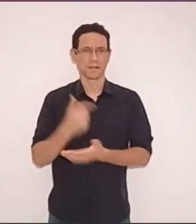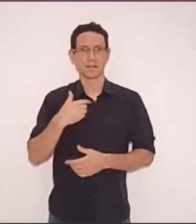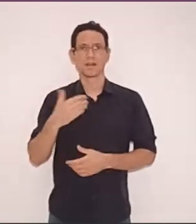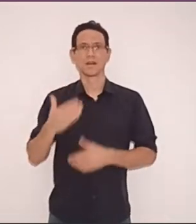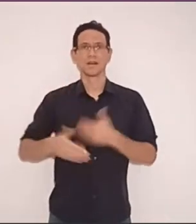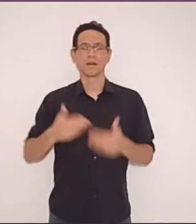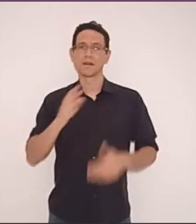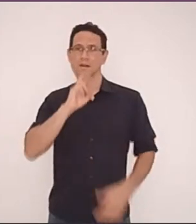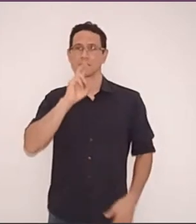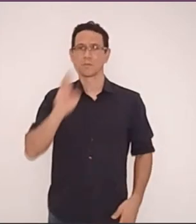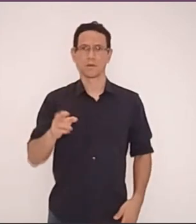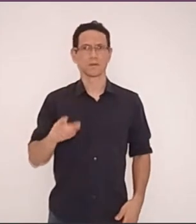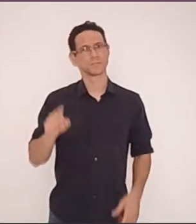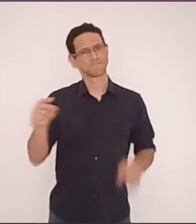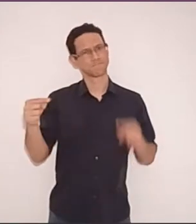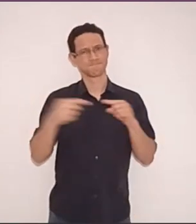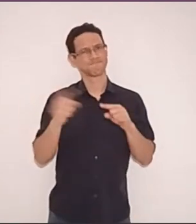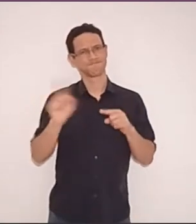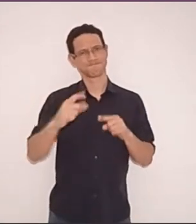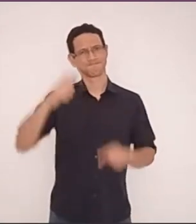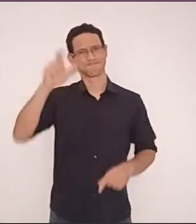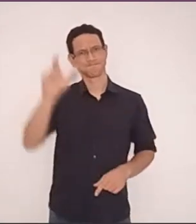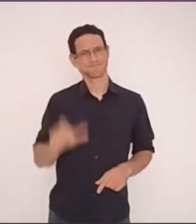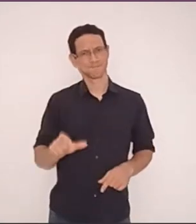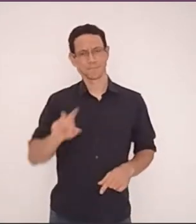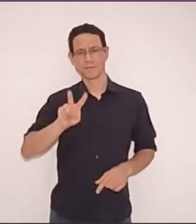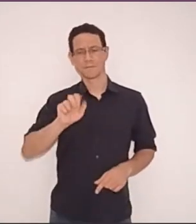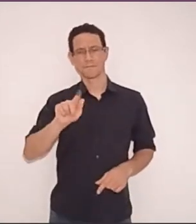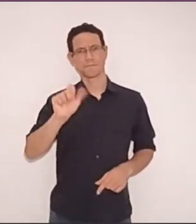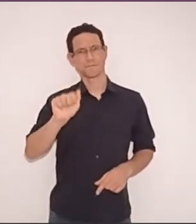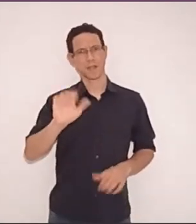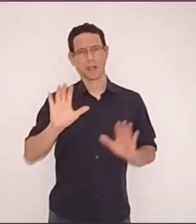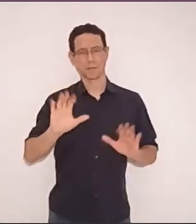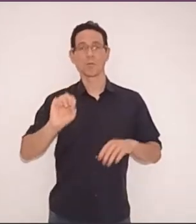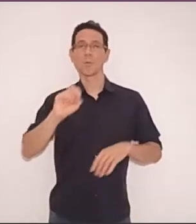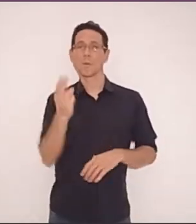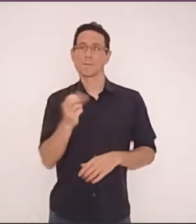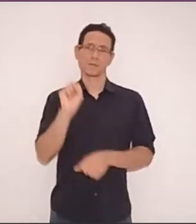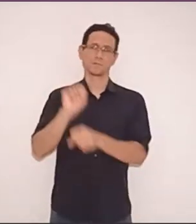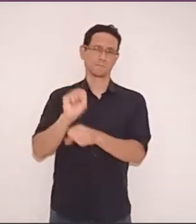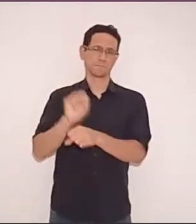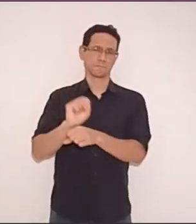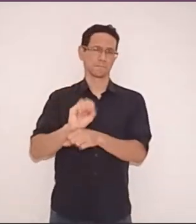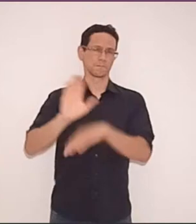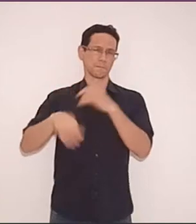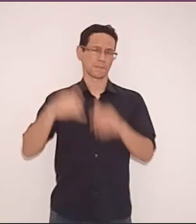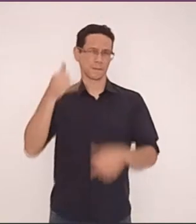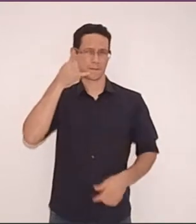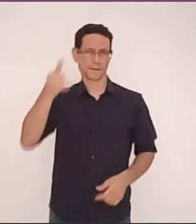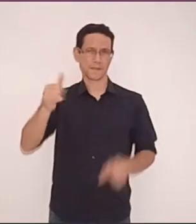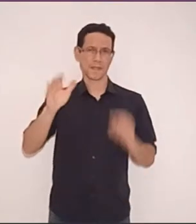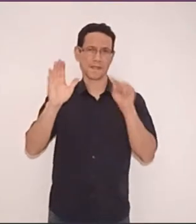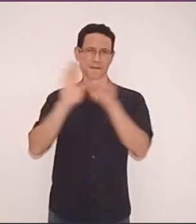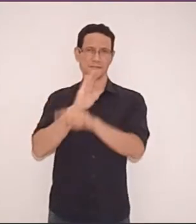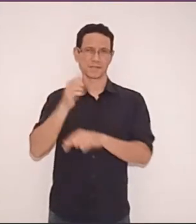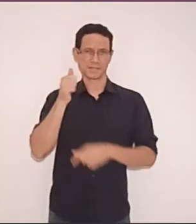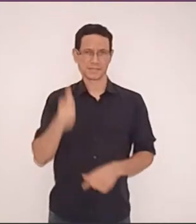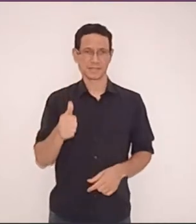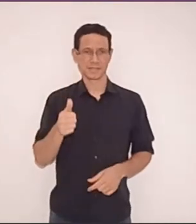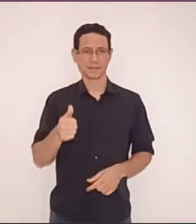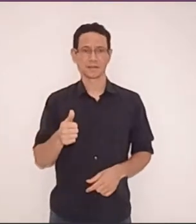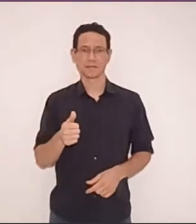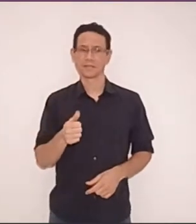né você não está de acordo com a vaga o aguarda em casa que logo mais retornaremos e nunca